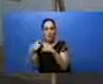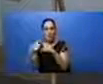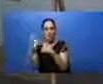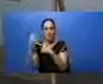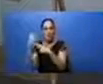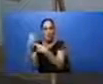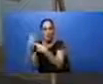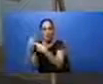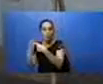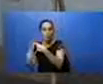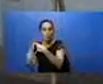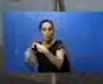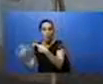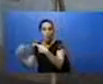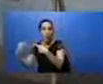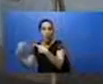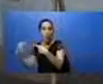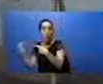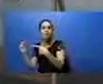3/6, lembra?